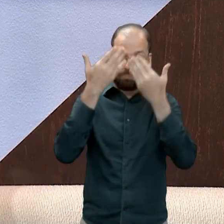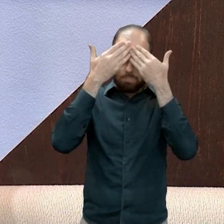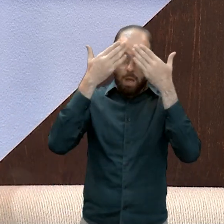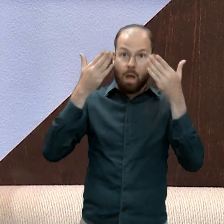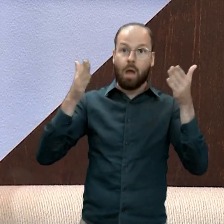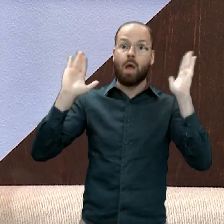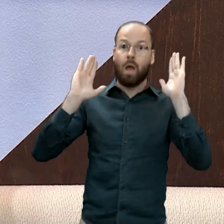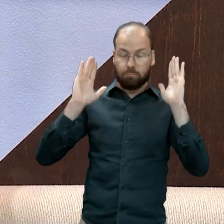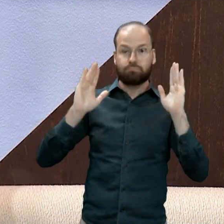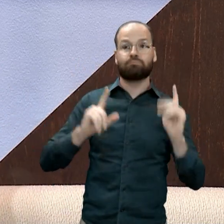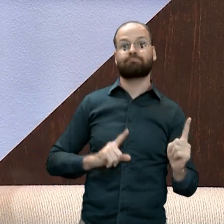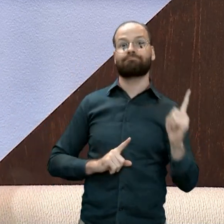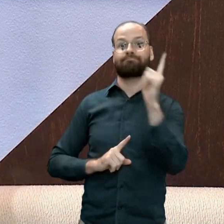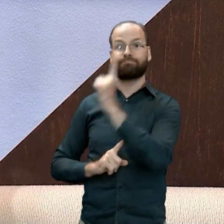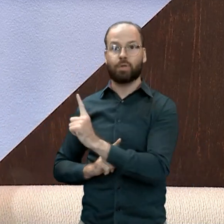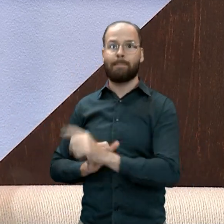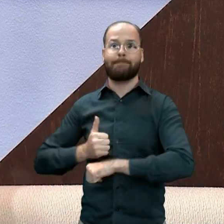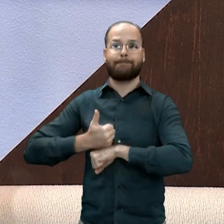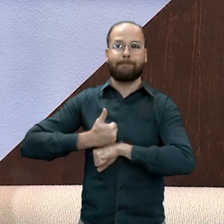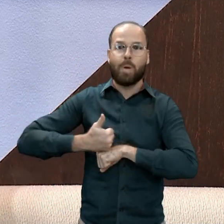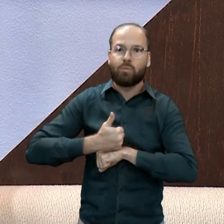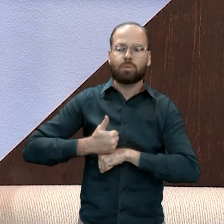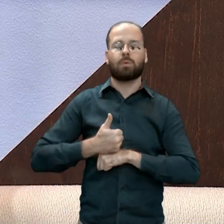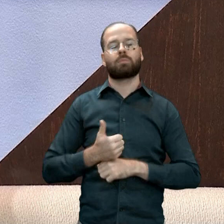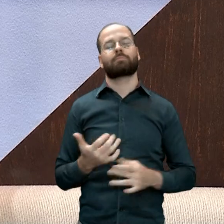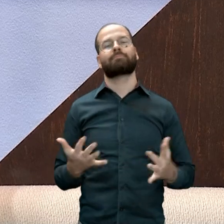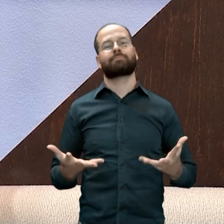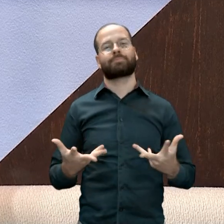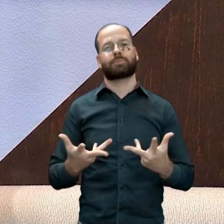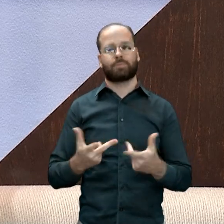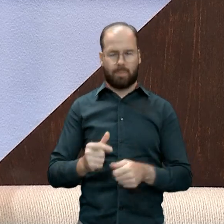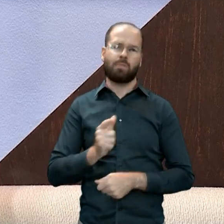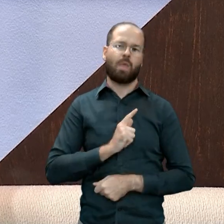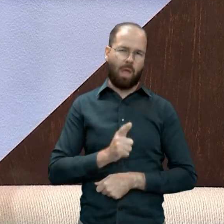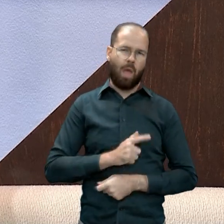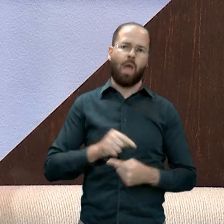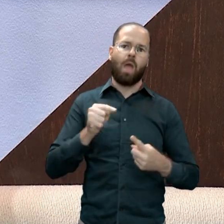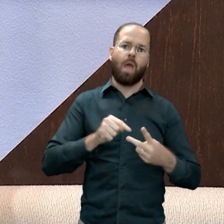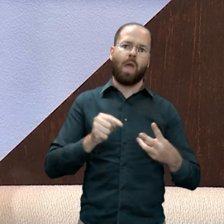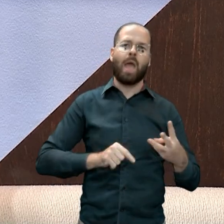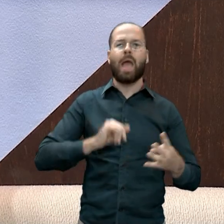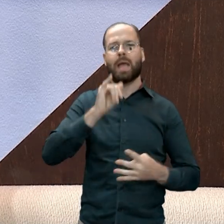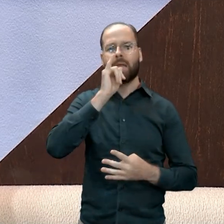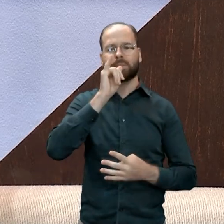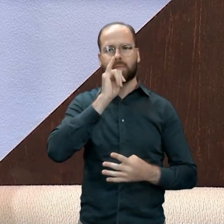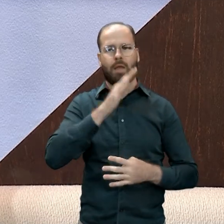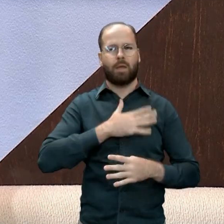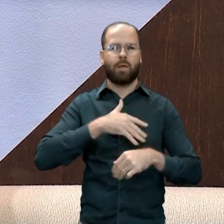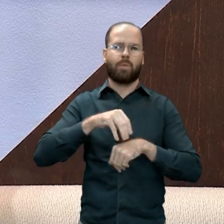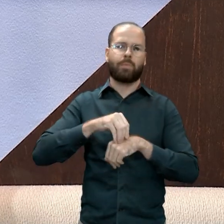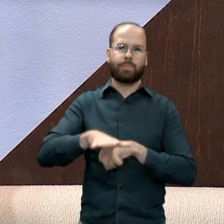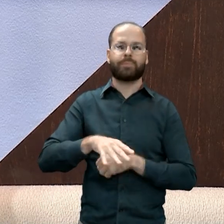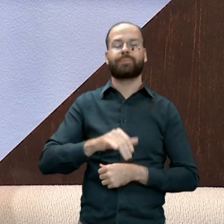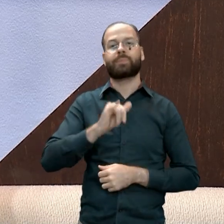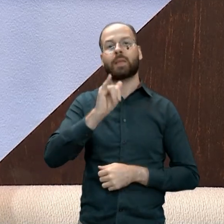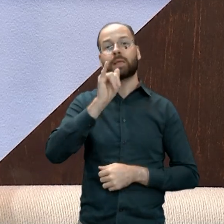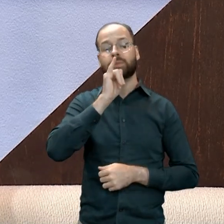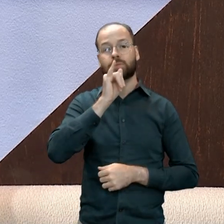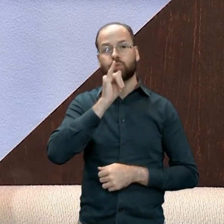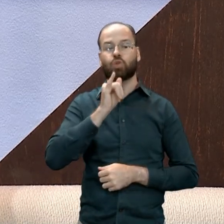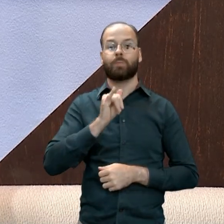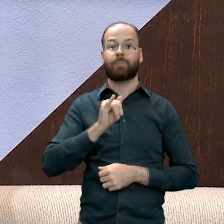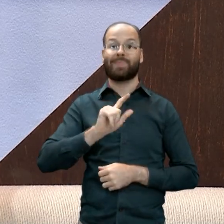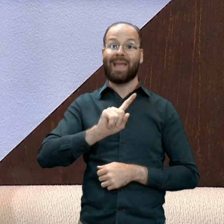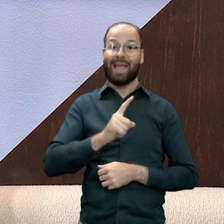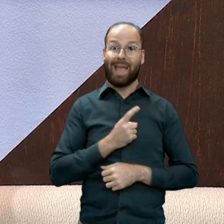cabeça profissional deles, é incrível. A gente tem alguns exemplos, mas são vários. Por exemplo, um dos